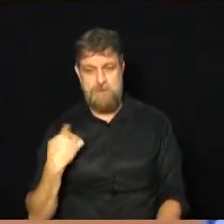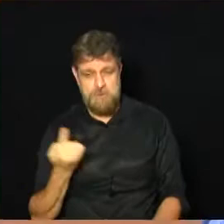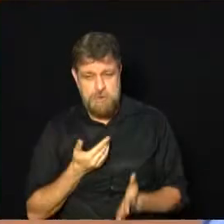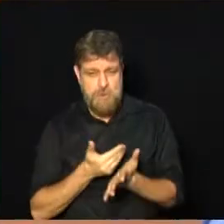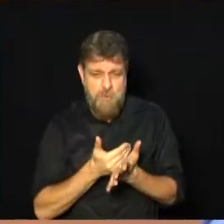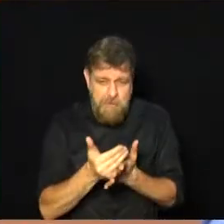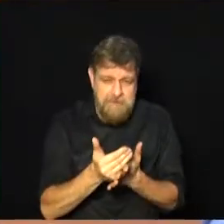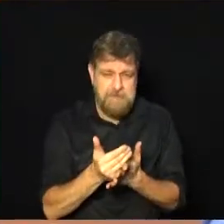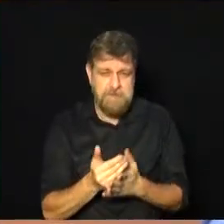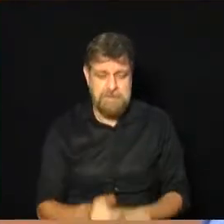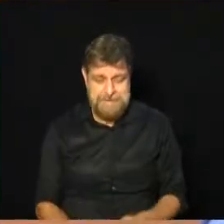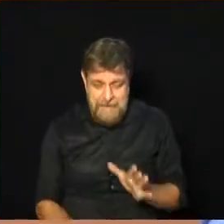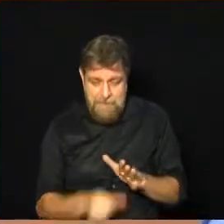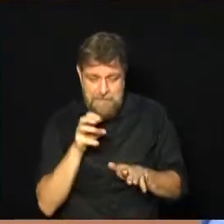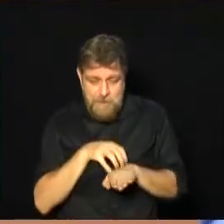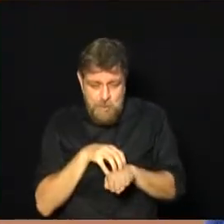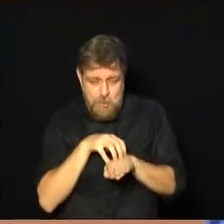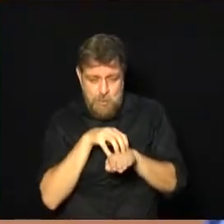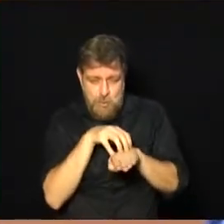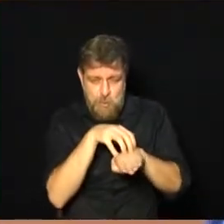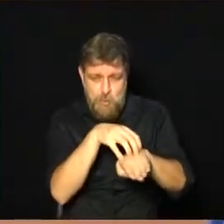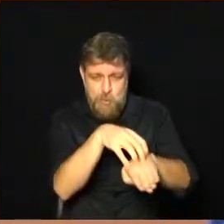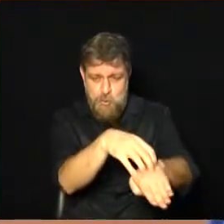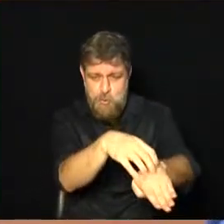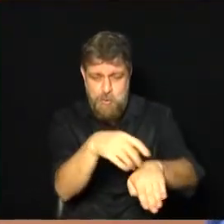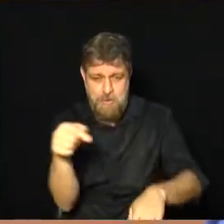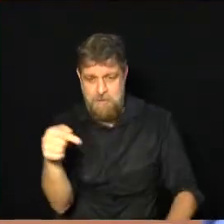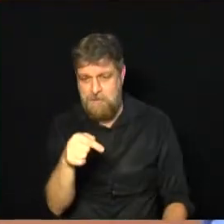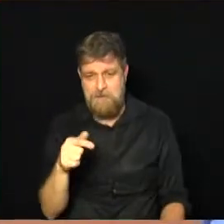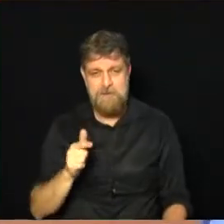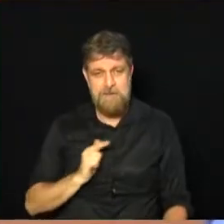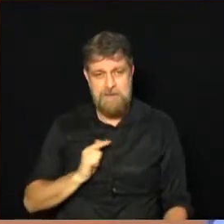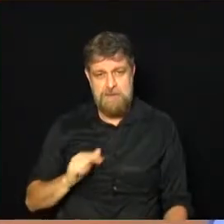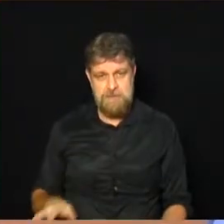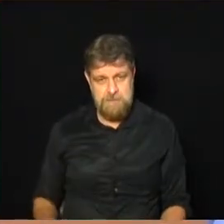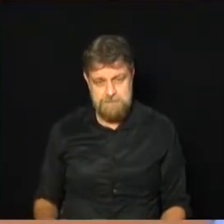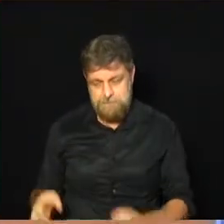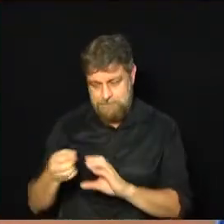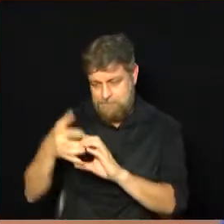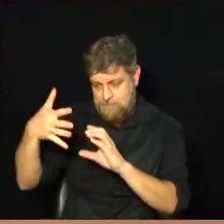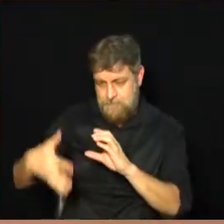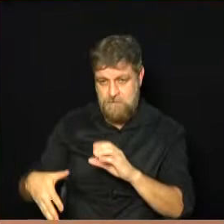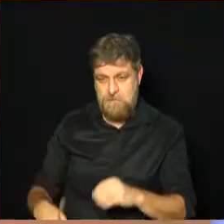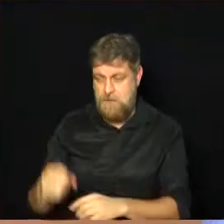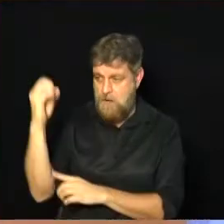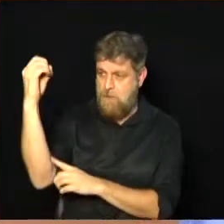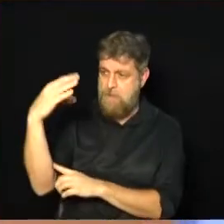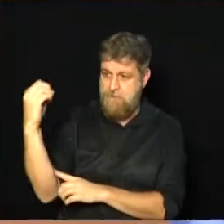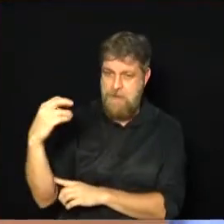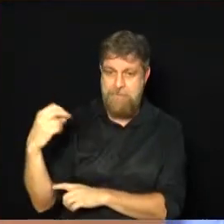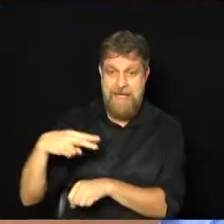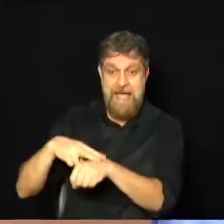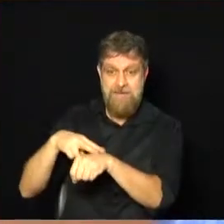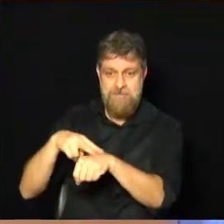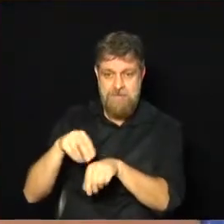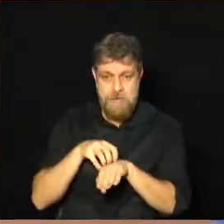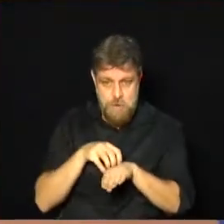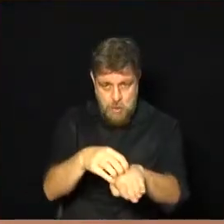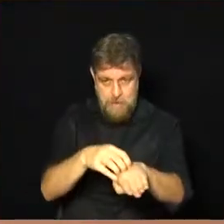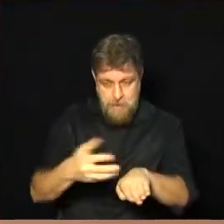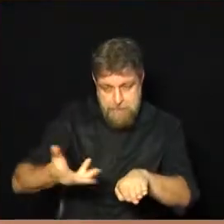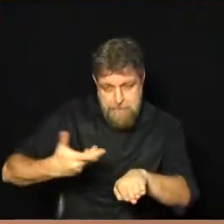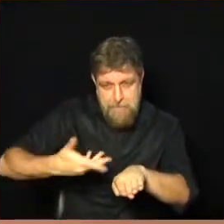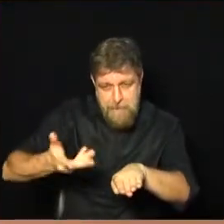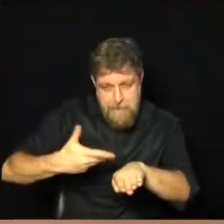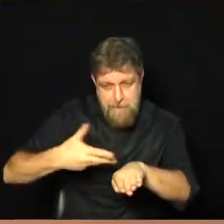fazer as primeiras viagens, a partir dessa liberação dos corredores, para eles se